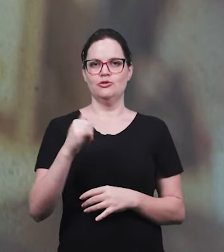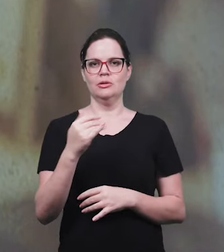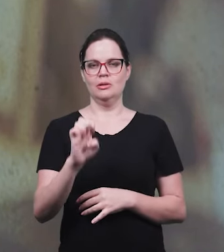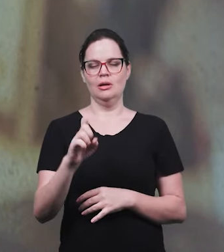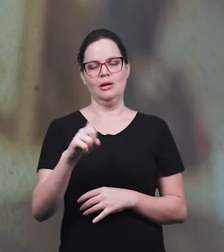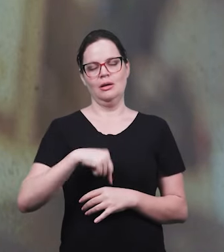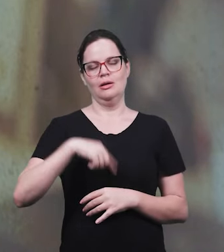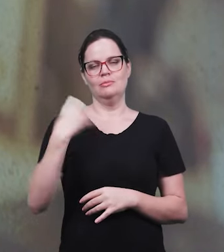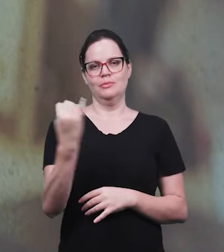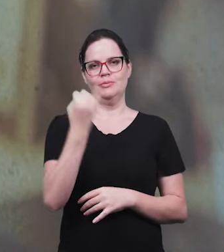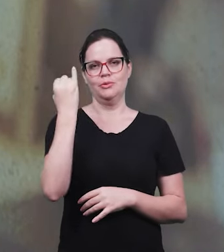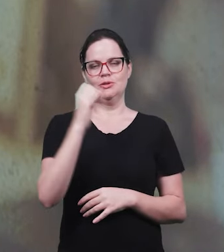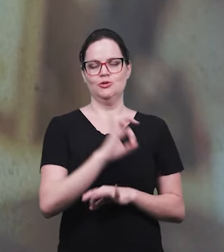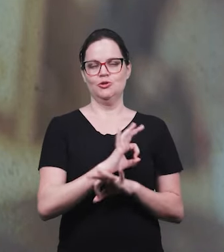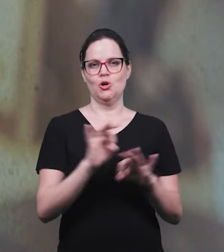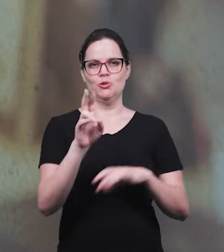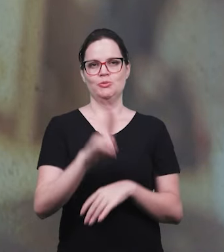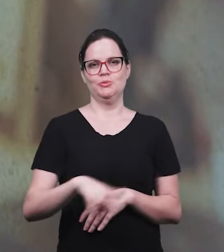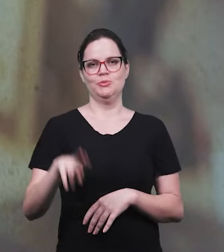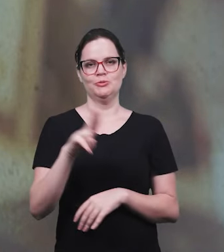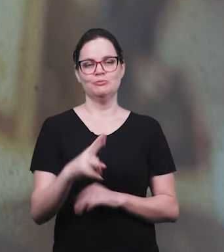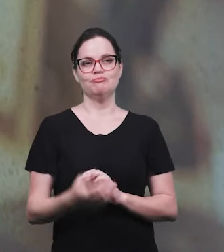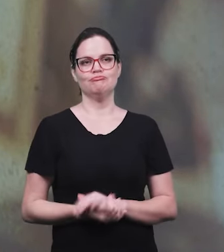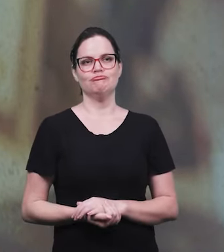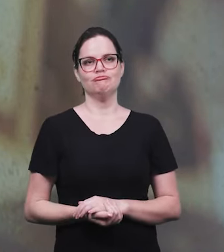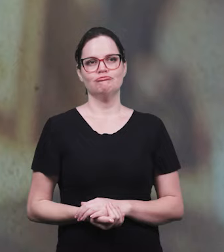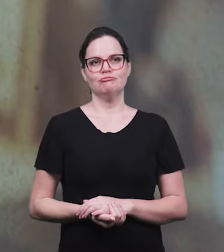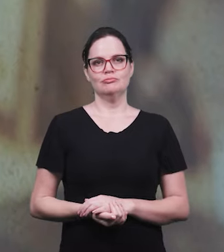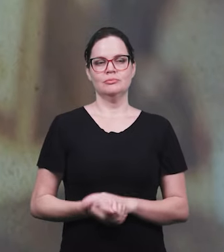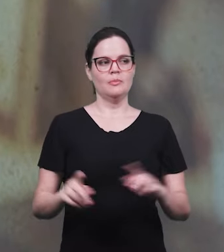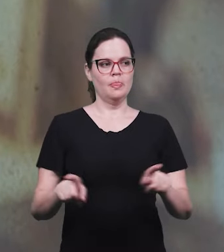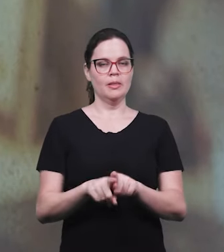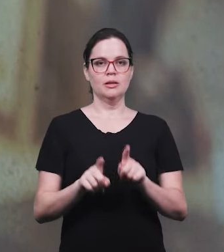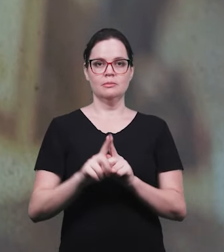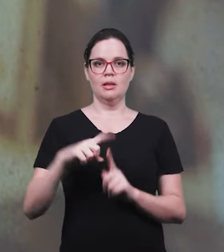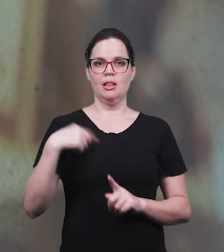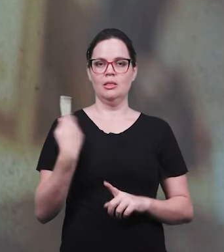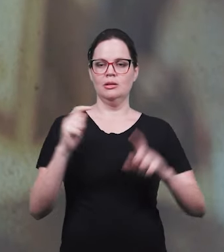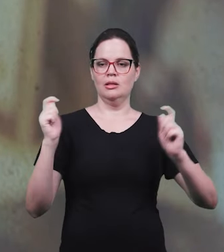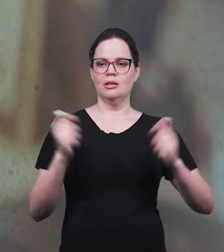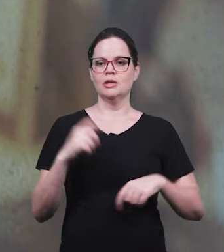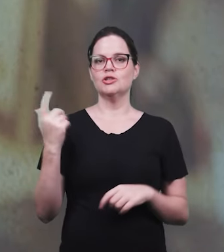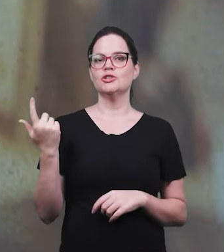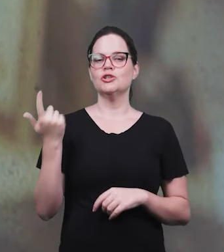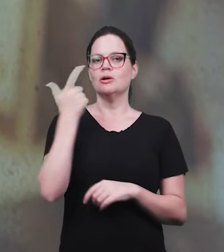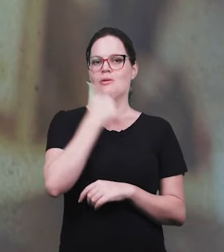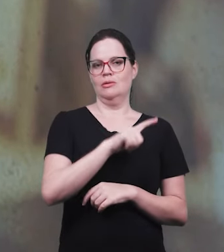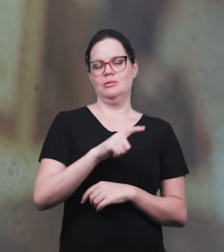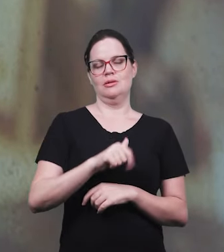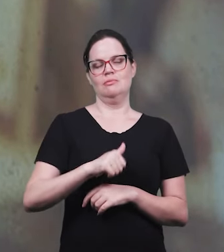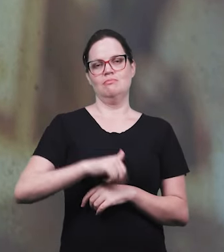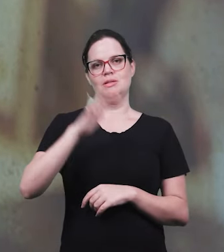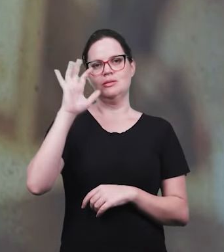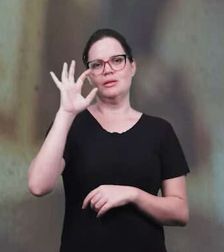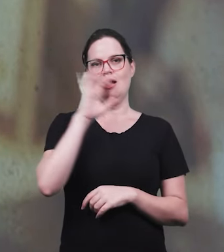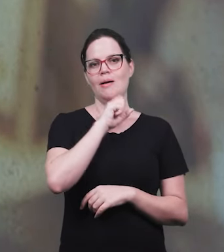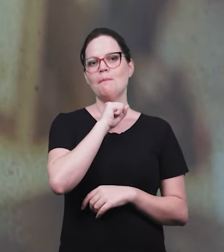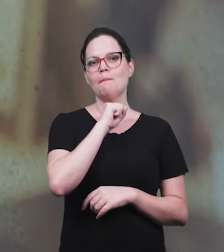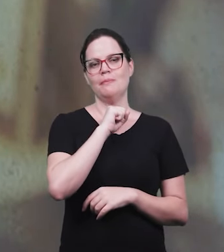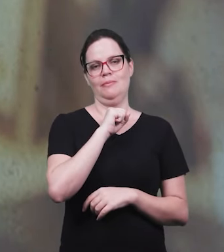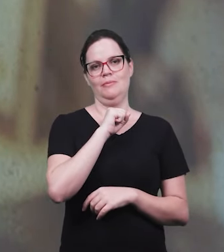muito importante, muito útil. Podemos dizer assim que dá acesso, um acesso muito mais simplificado